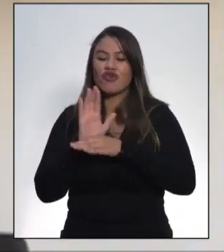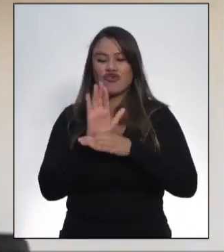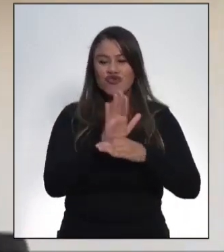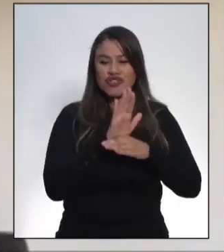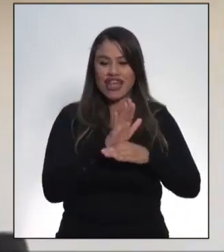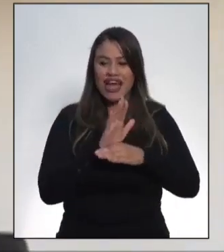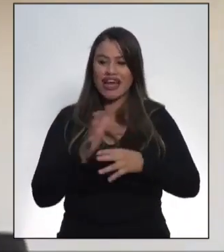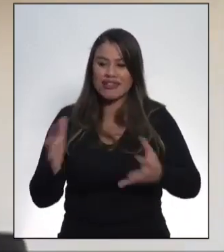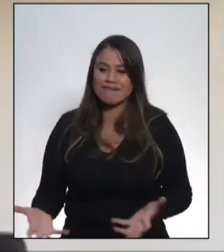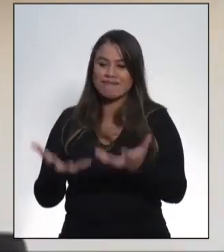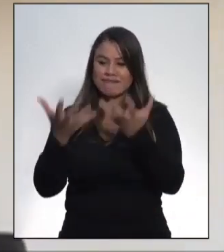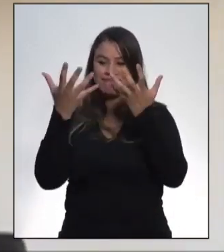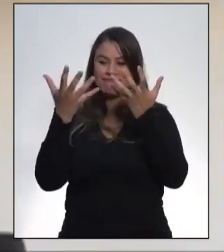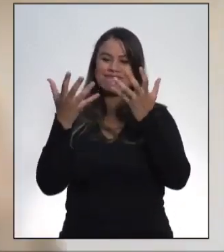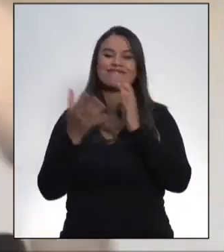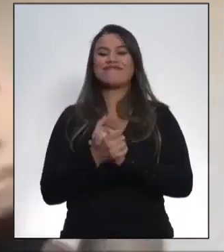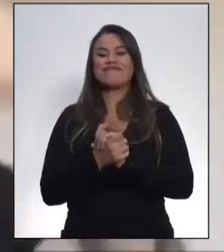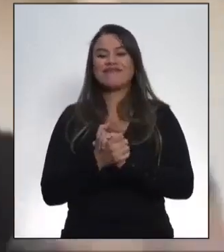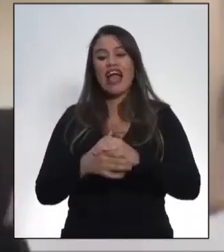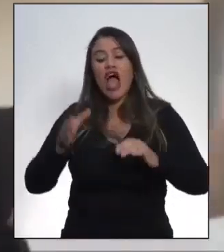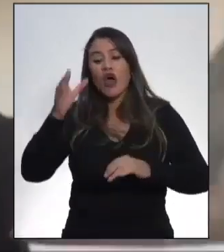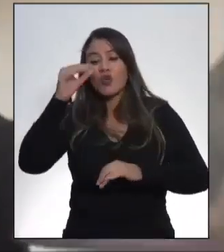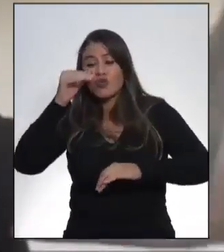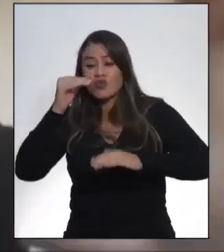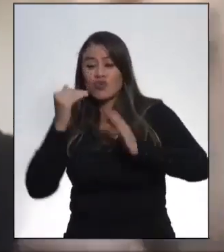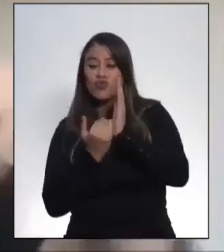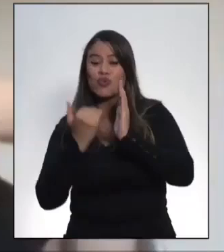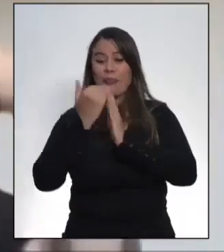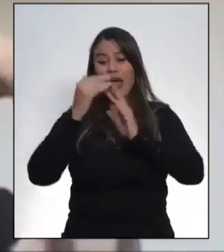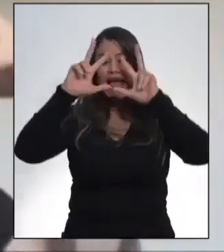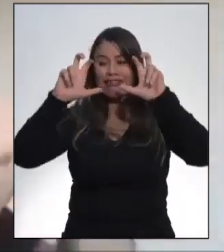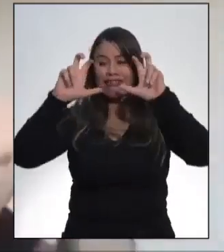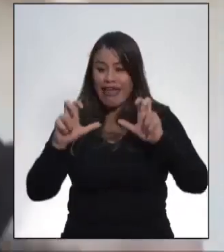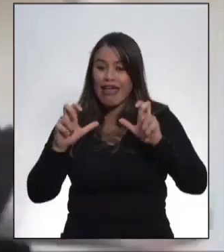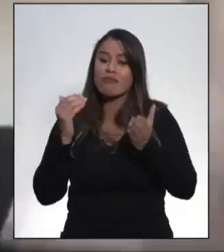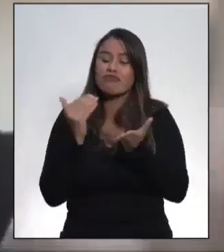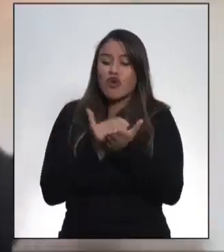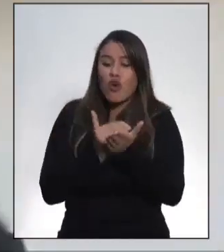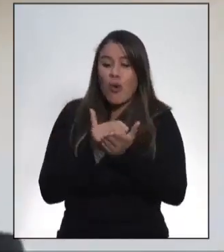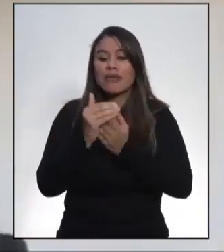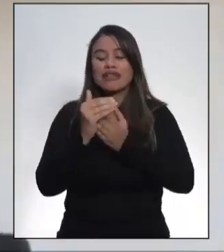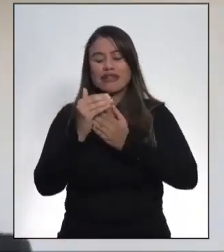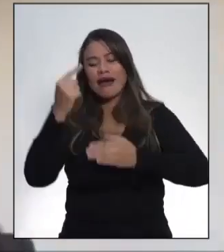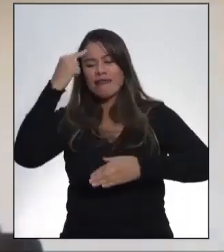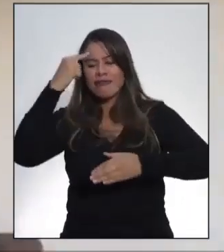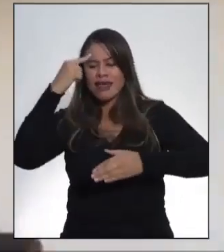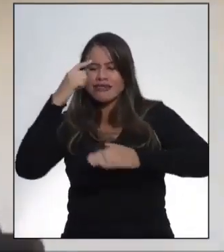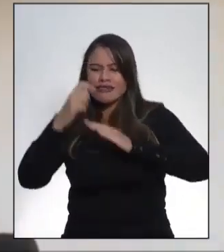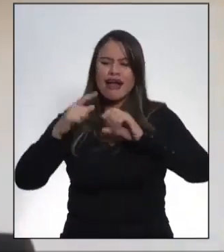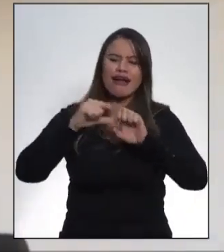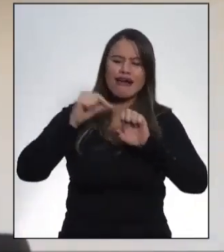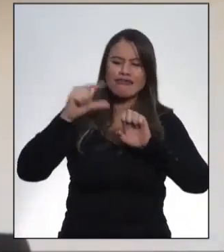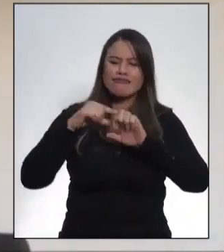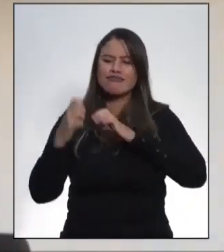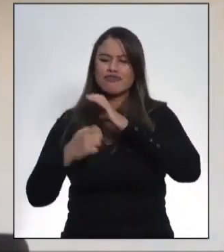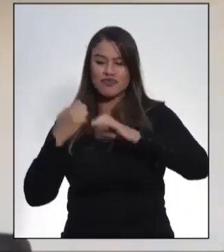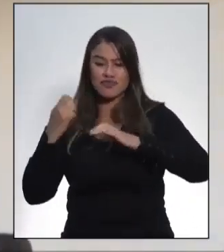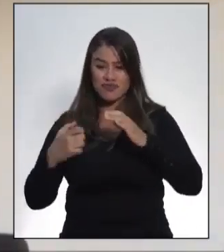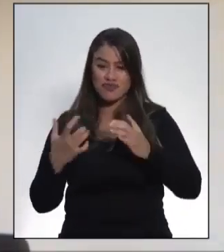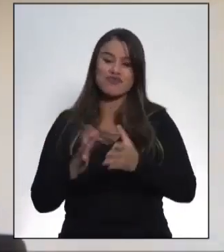vocês, de alguma maneira, a ficarem mais curiosos sobre o tema e para iniciarem uma jornada empreendedora o quanto antes.